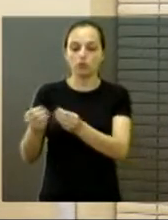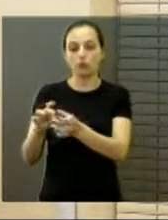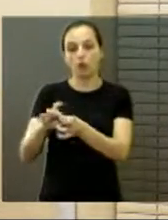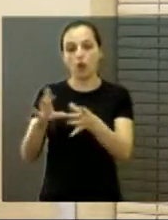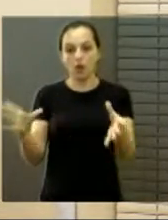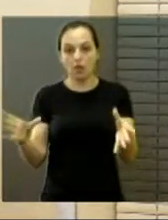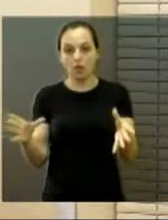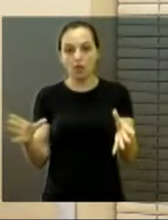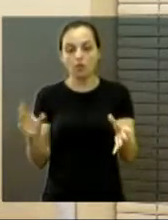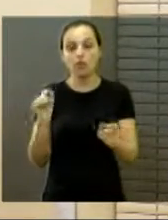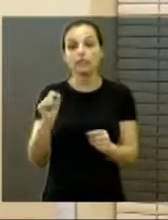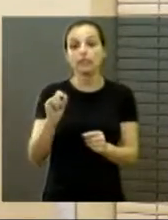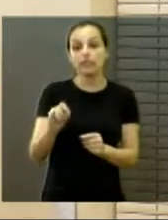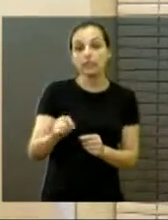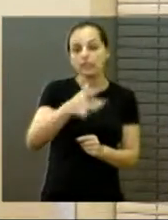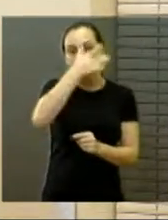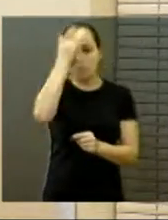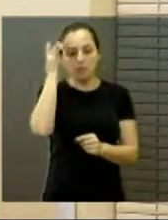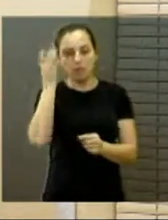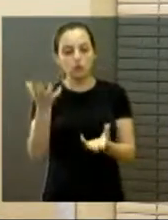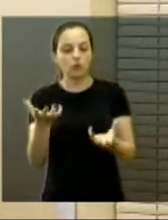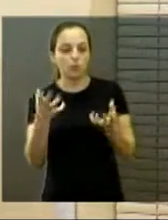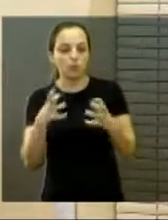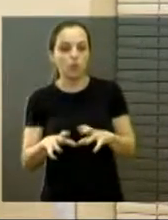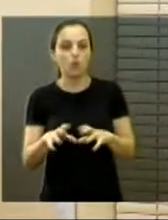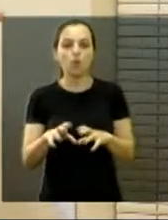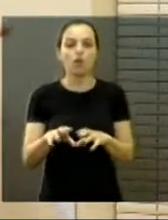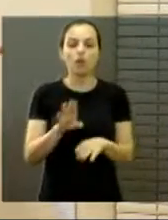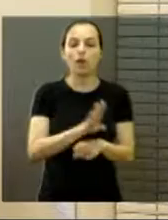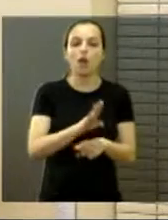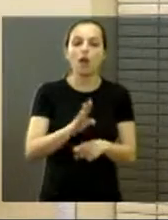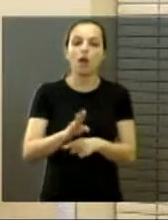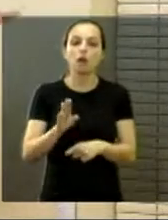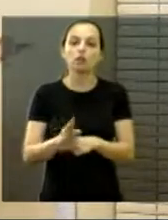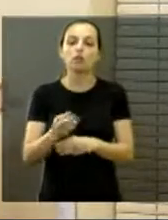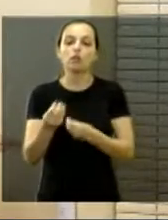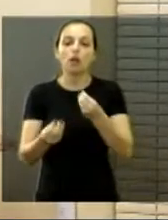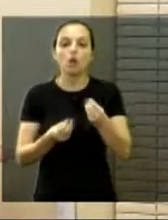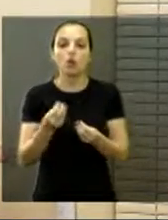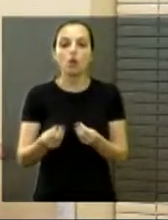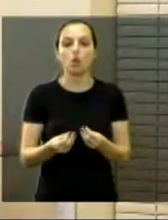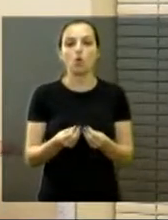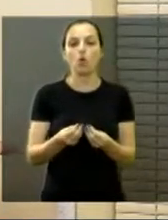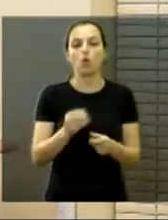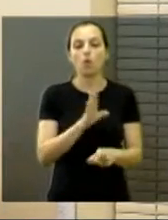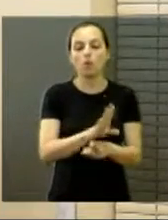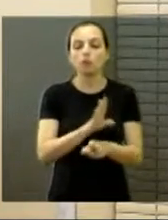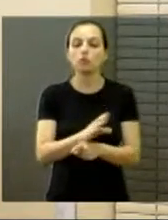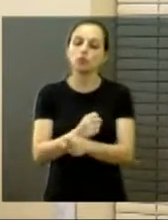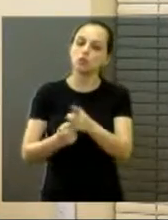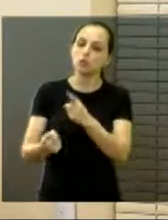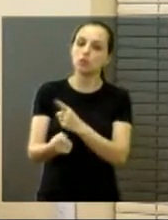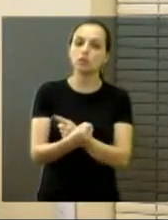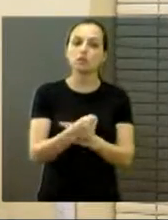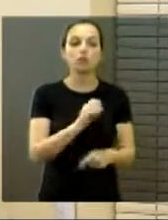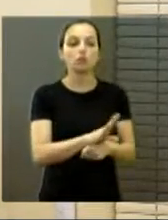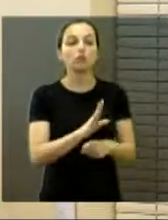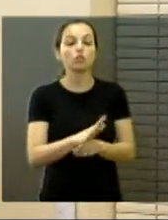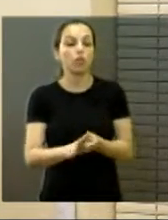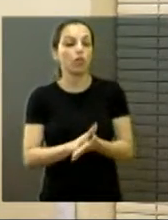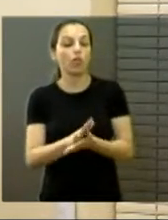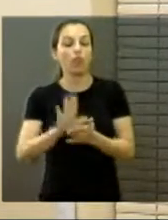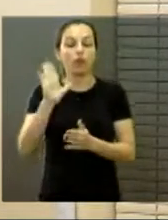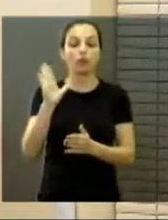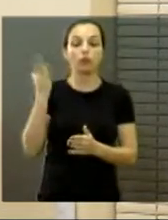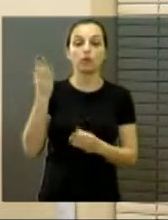Portanto, se a pessoa não quer ajuda e está incomodando outros, a assistência social simplesmente vira as costas, não acontece nada. E,